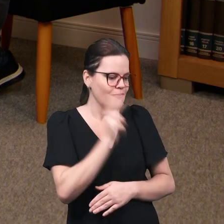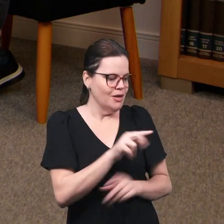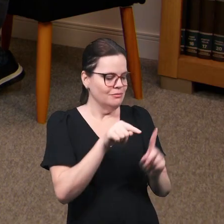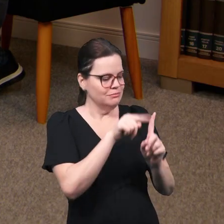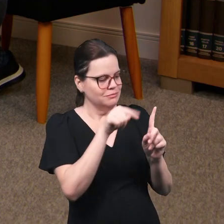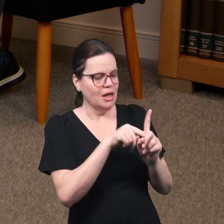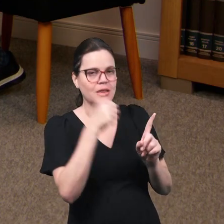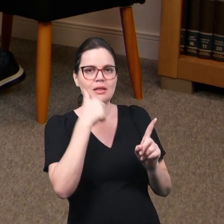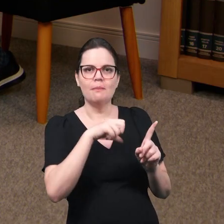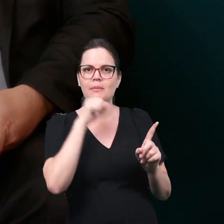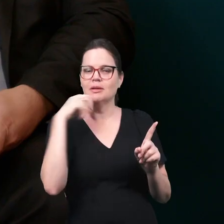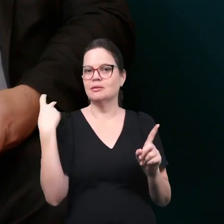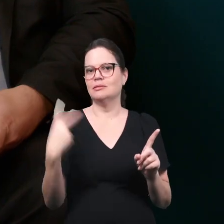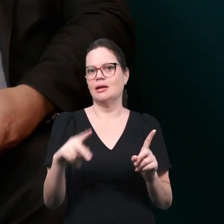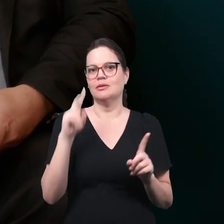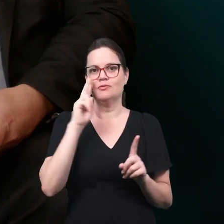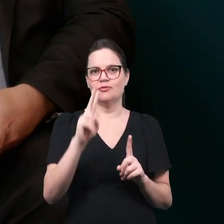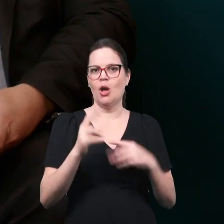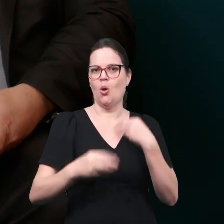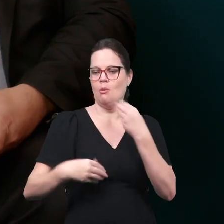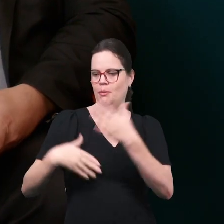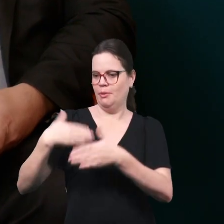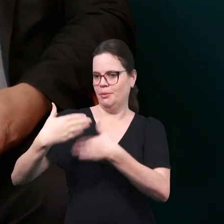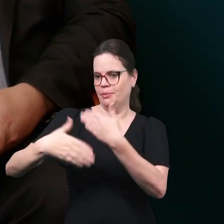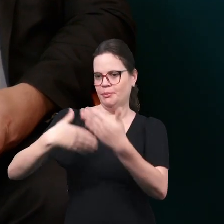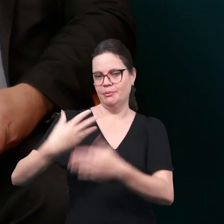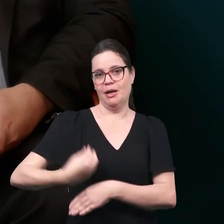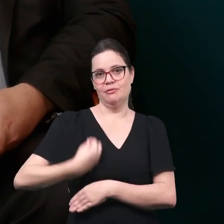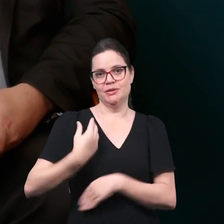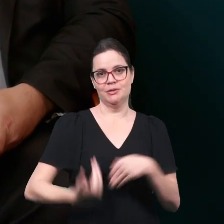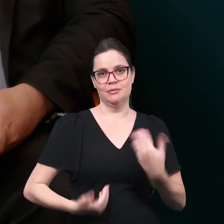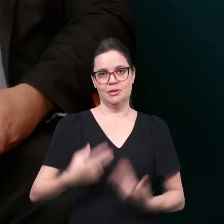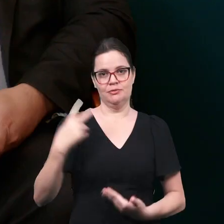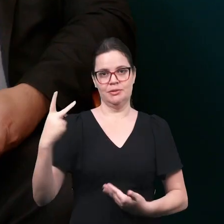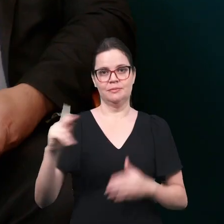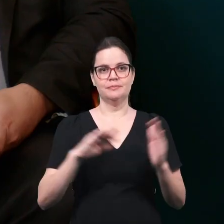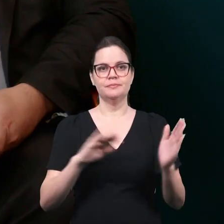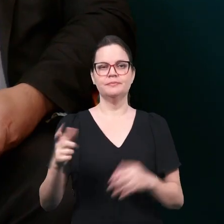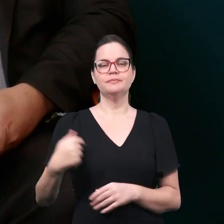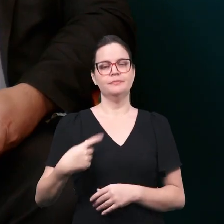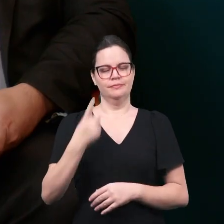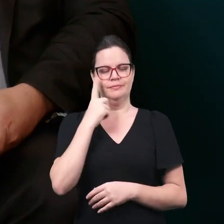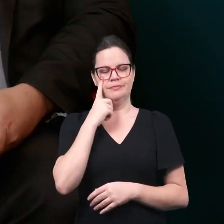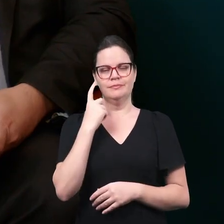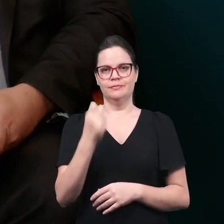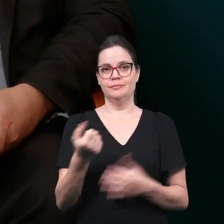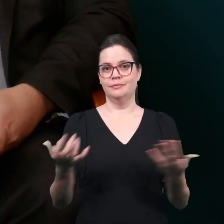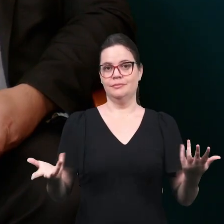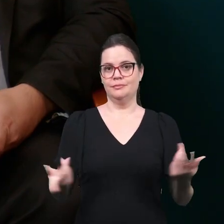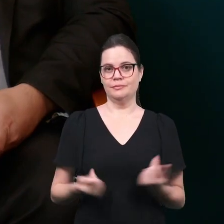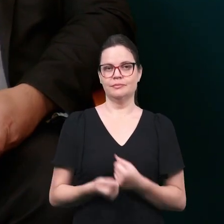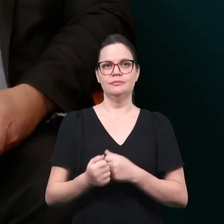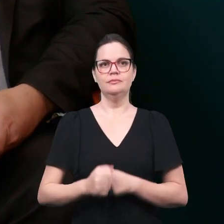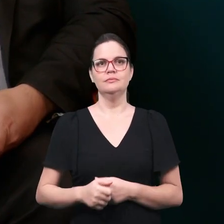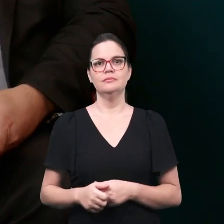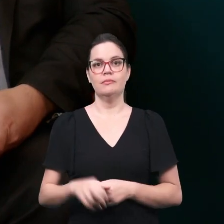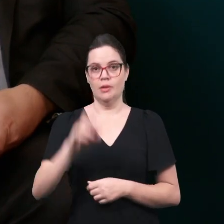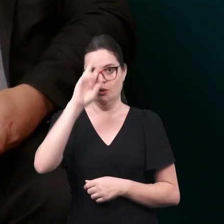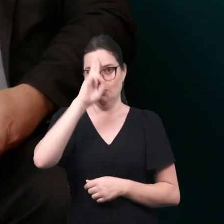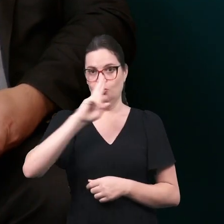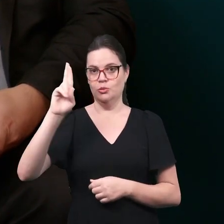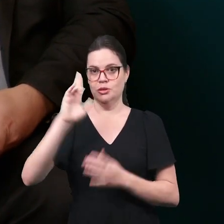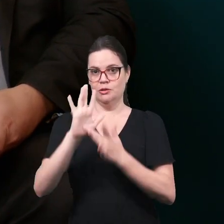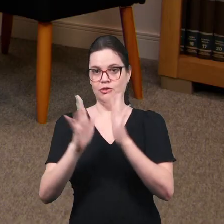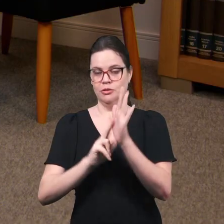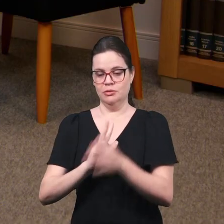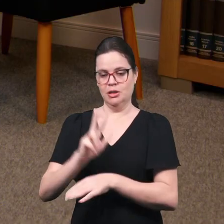Coisa maravilhosa, né? Pastor Márcio, uma observação. O Senhor Jesus falou que ele não veio condenar o mundo, mas